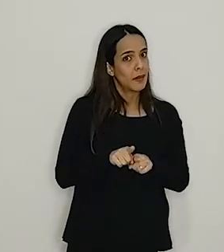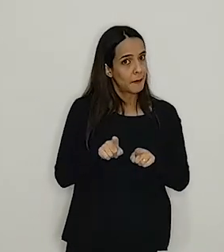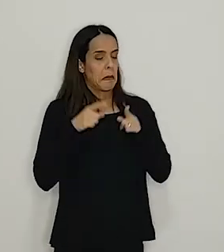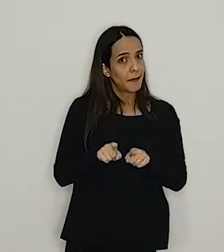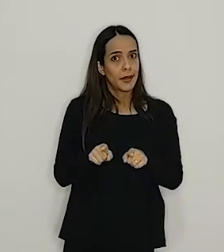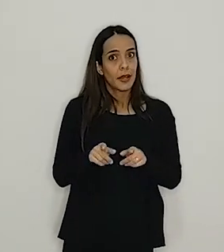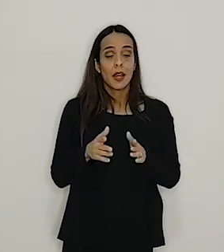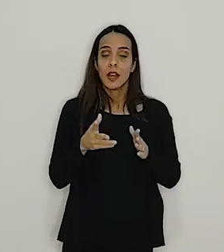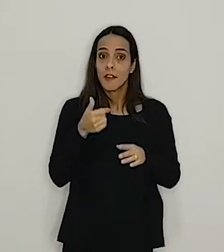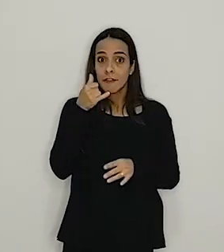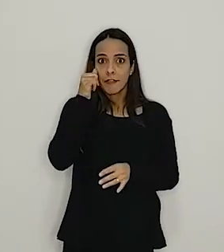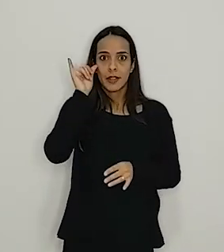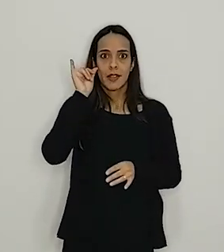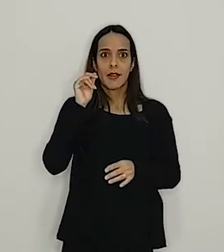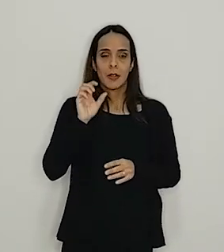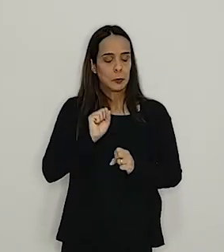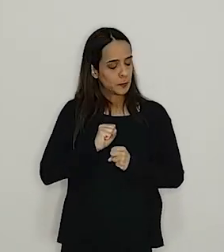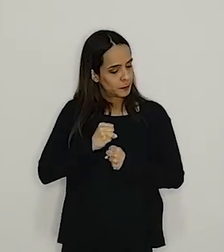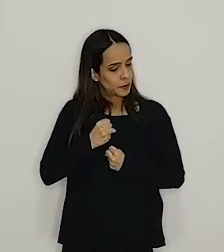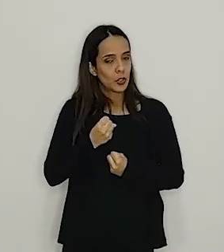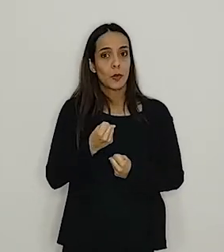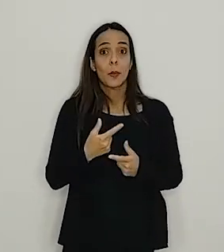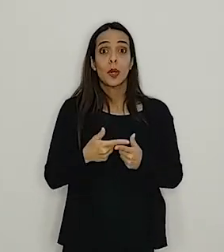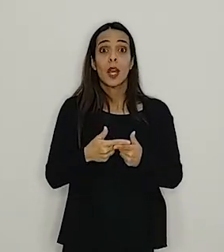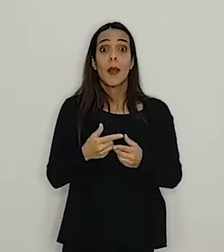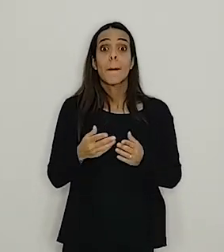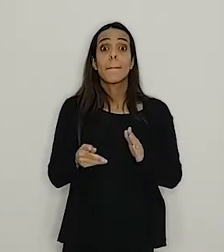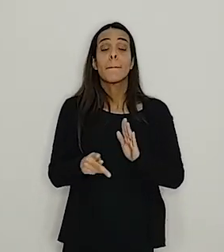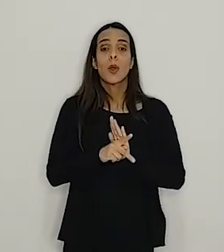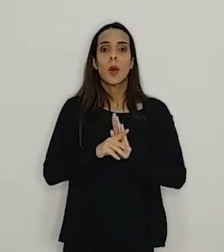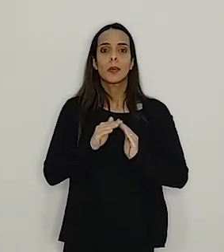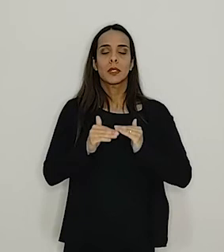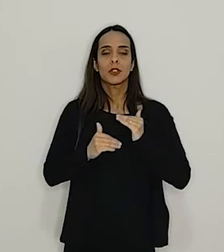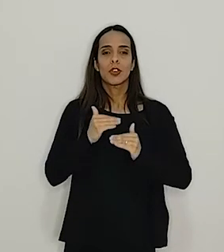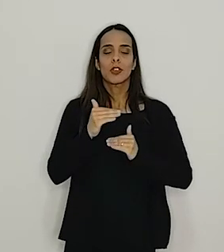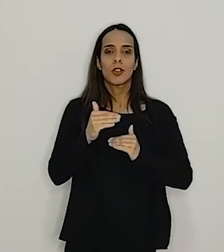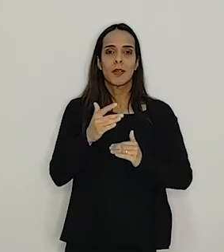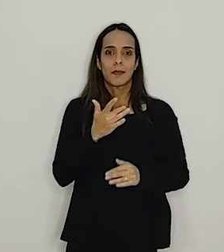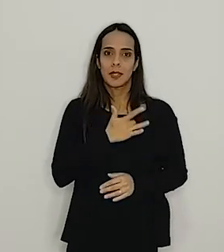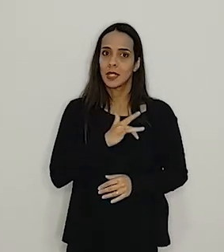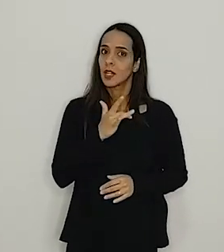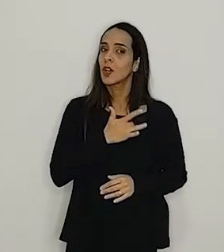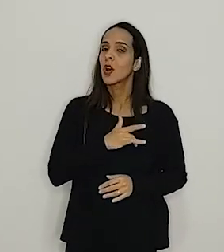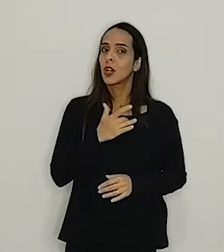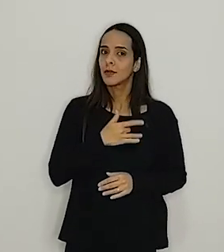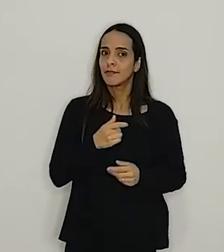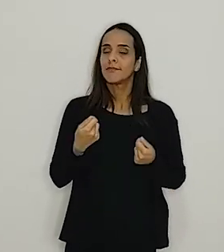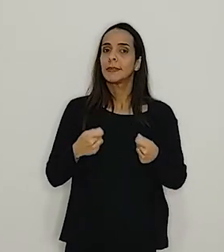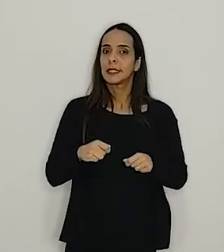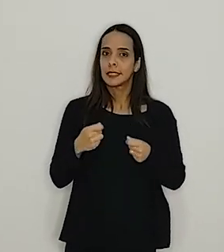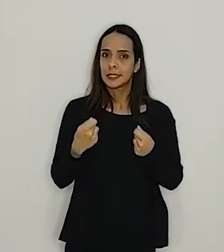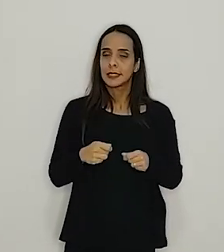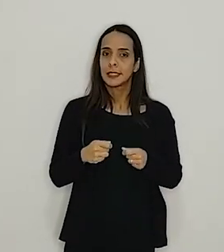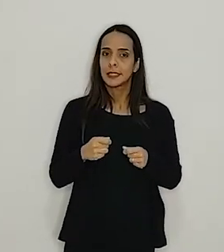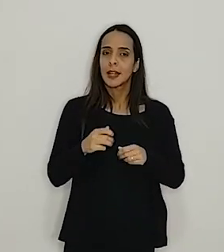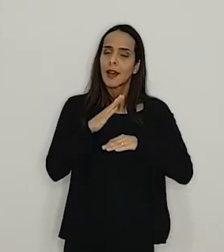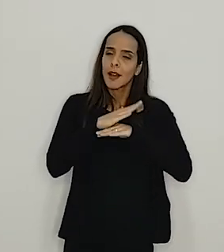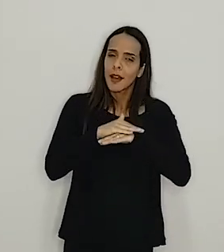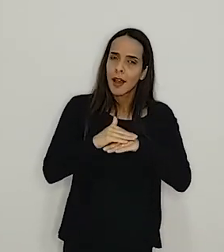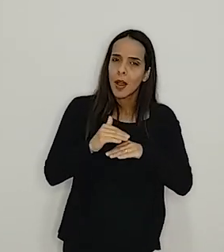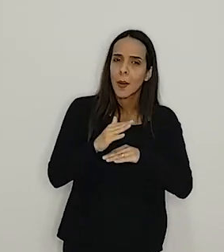nosso. É um esforço tremendo para a gente poder ser misericordioso de fato,